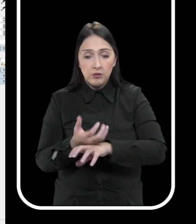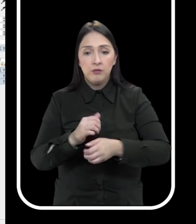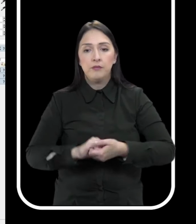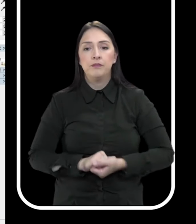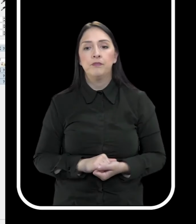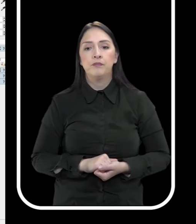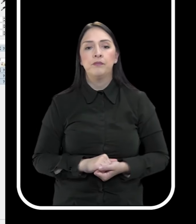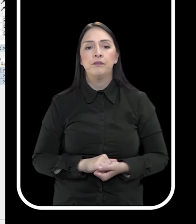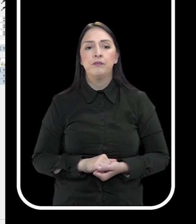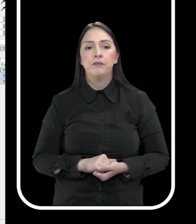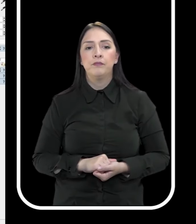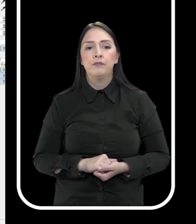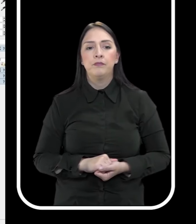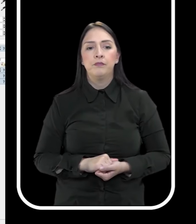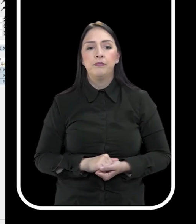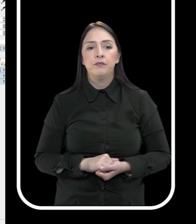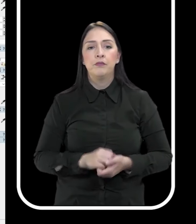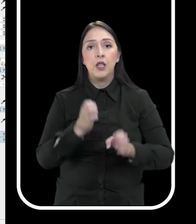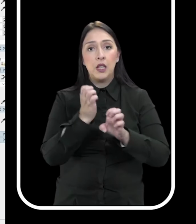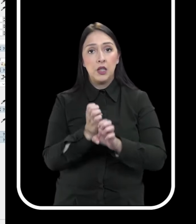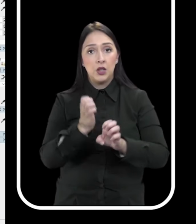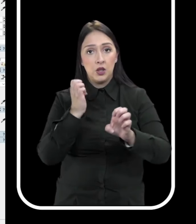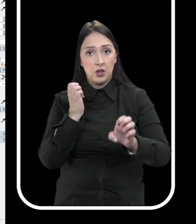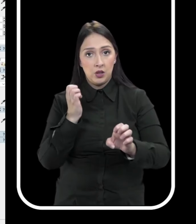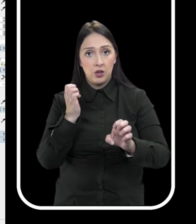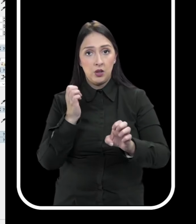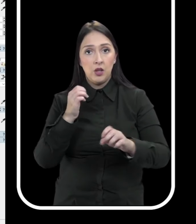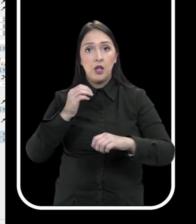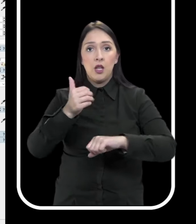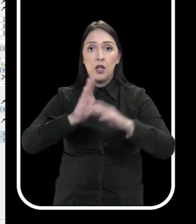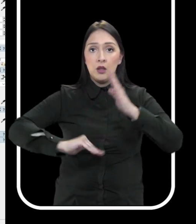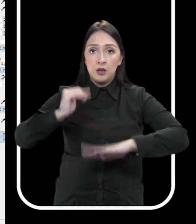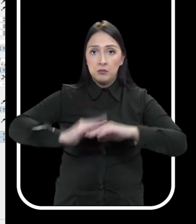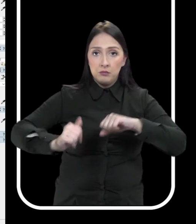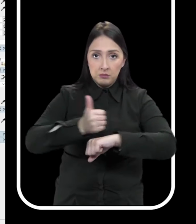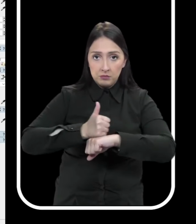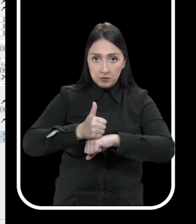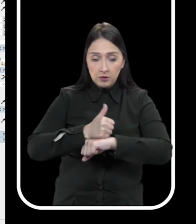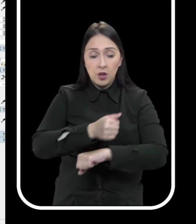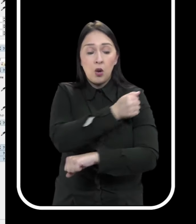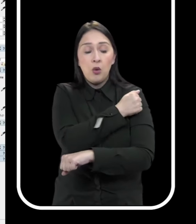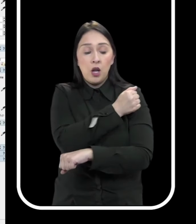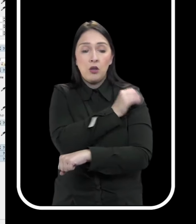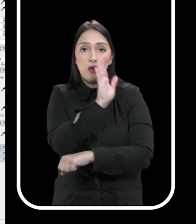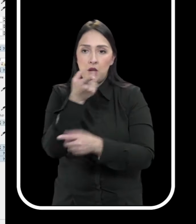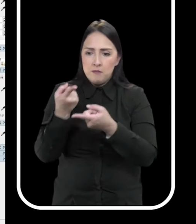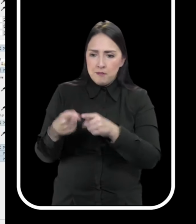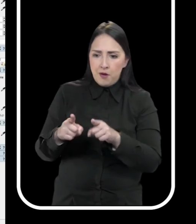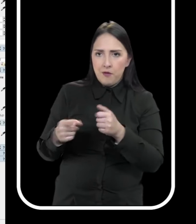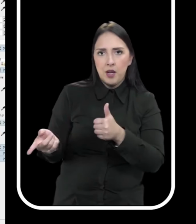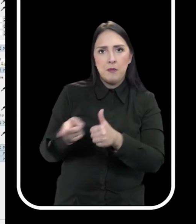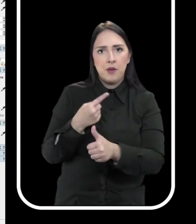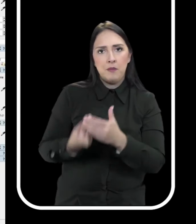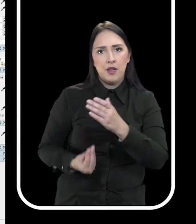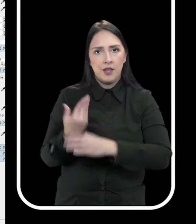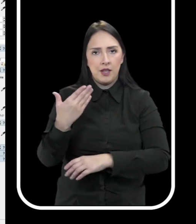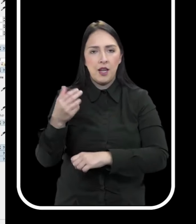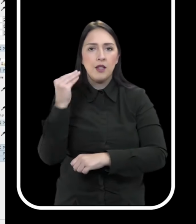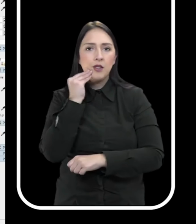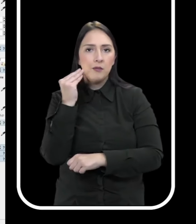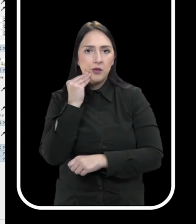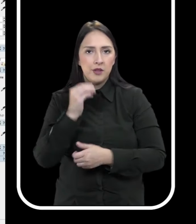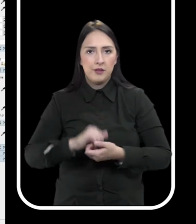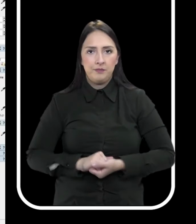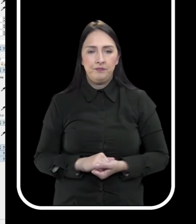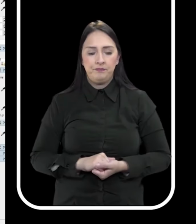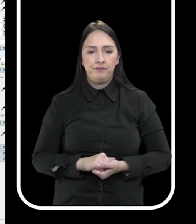professor Husser, que é a disciplina de engenharia e profissão. Então, o aluno é instigado já a fazer a primeira